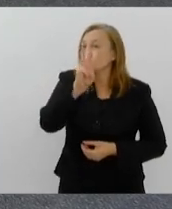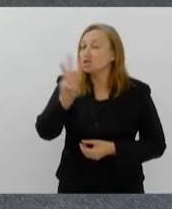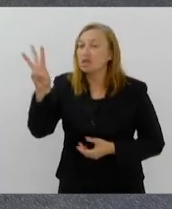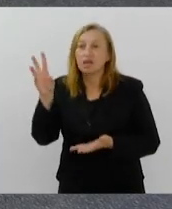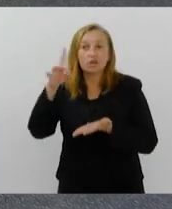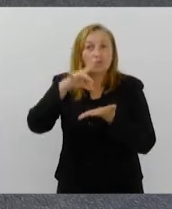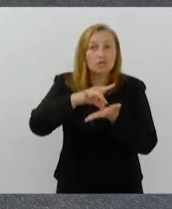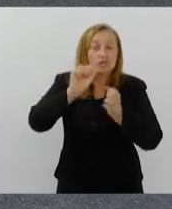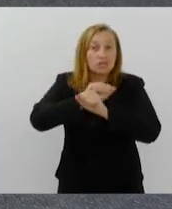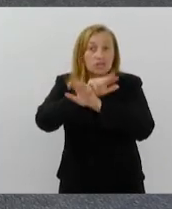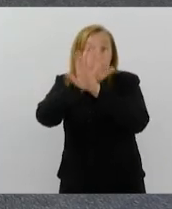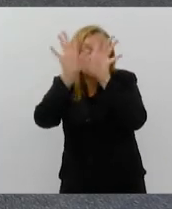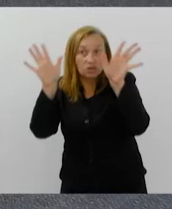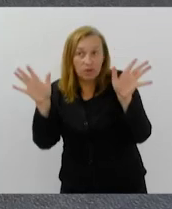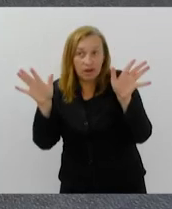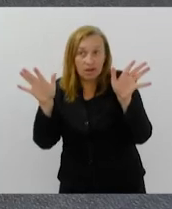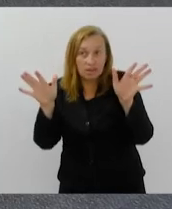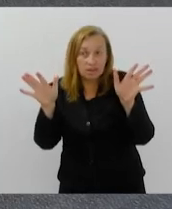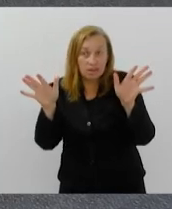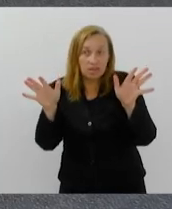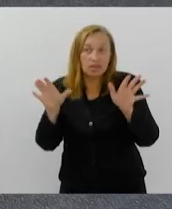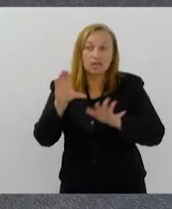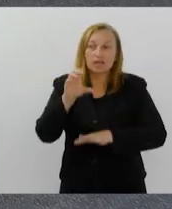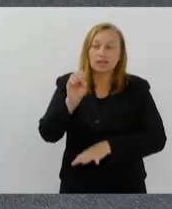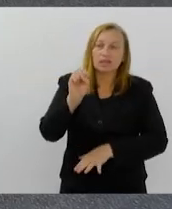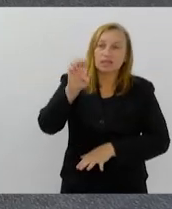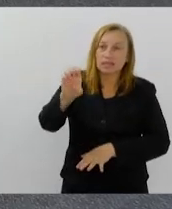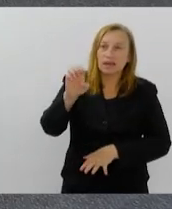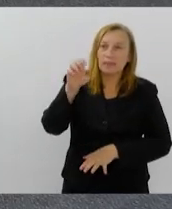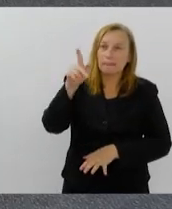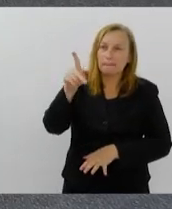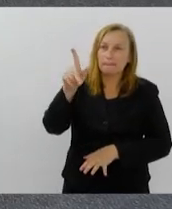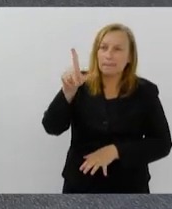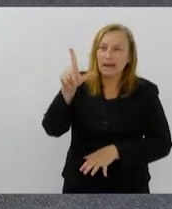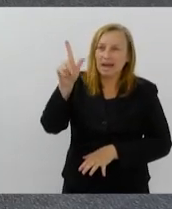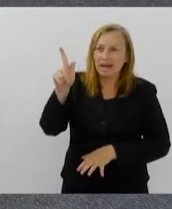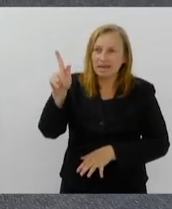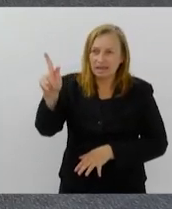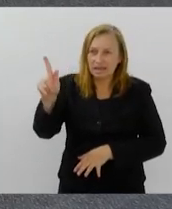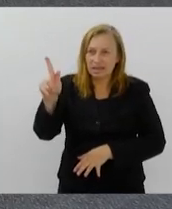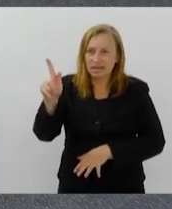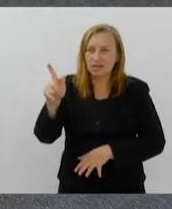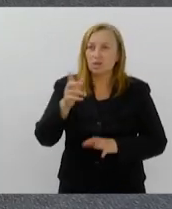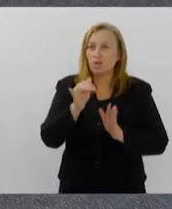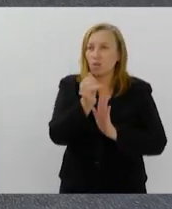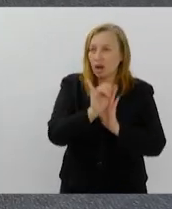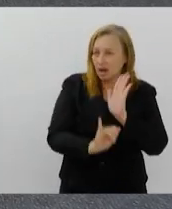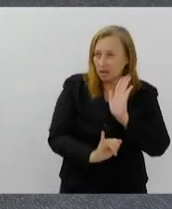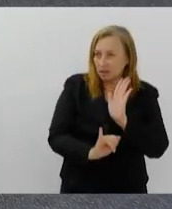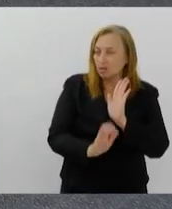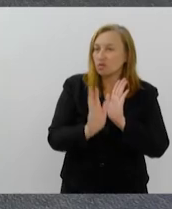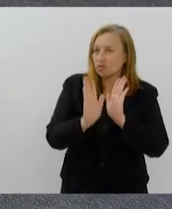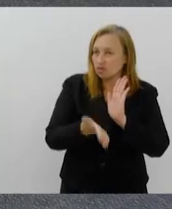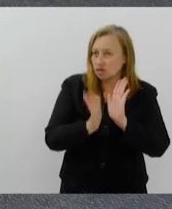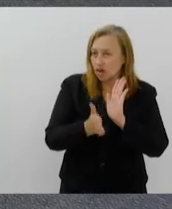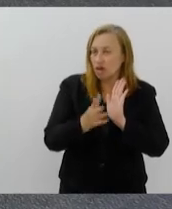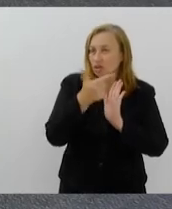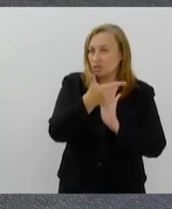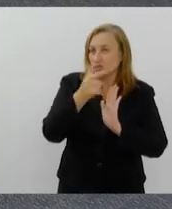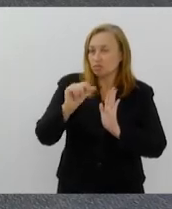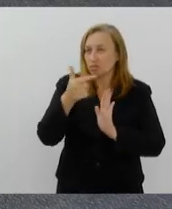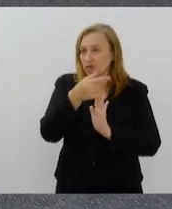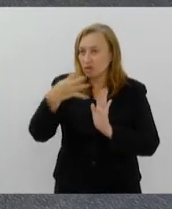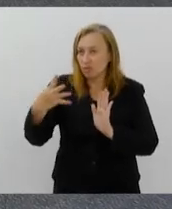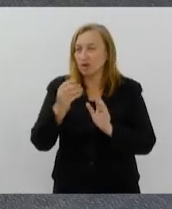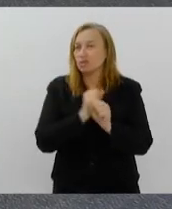da transparência da CEPLAG os relatórios da execução já neste exercício de